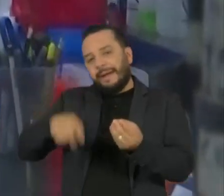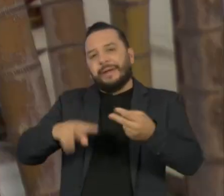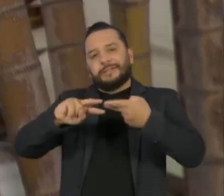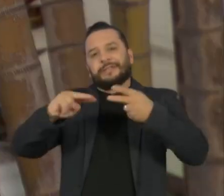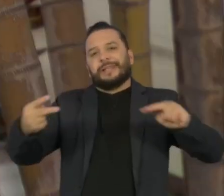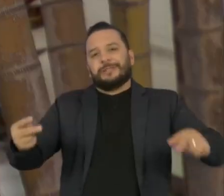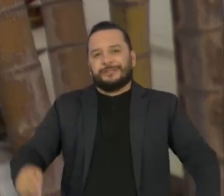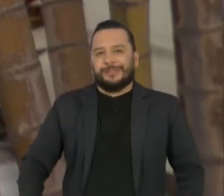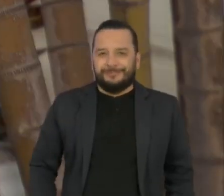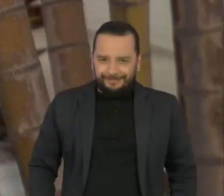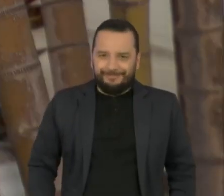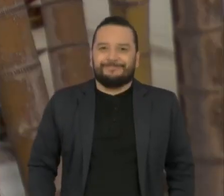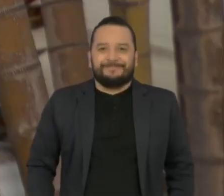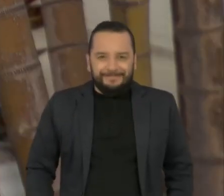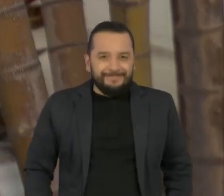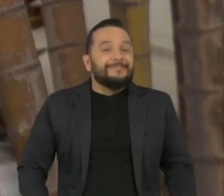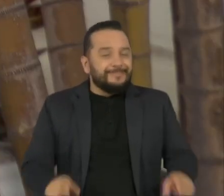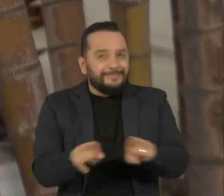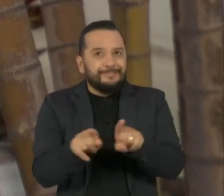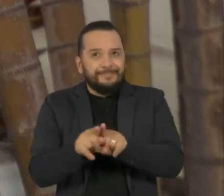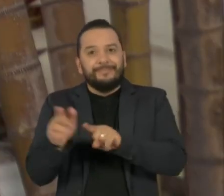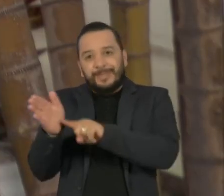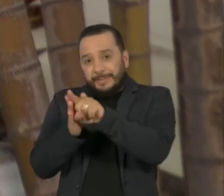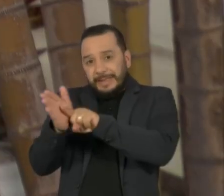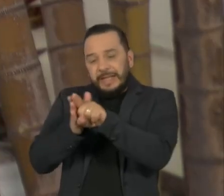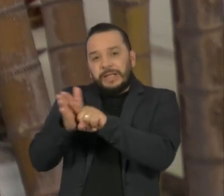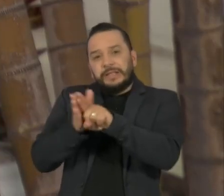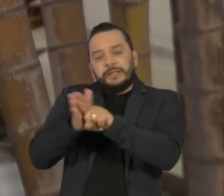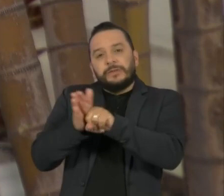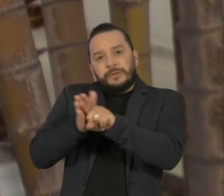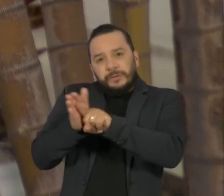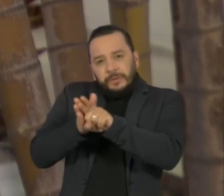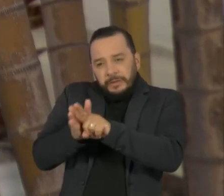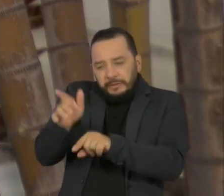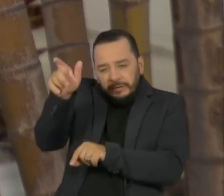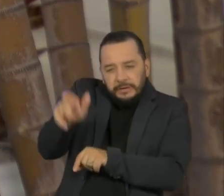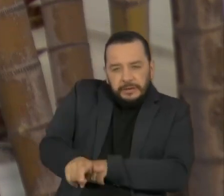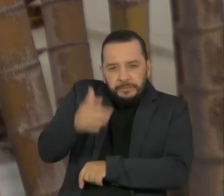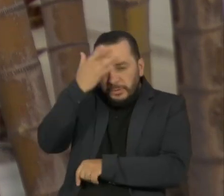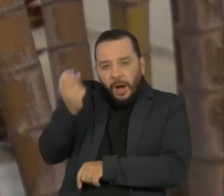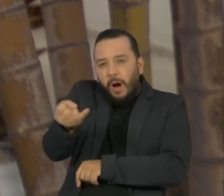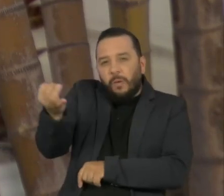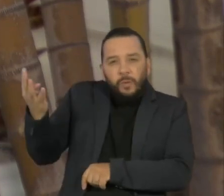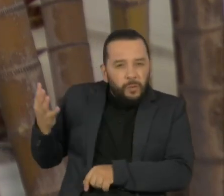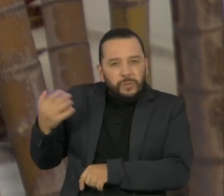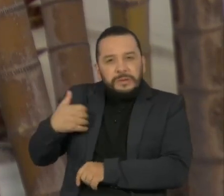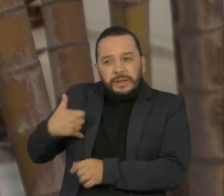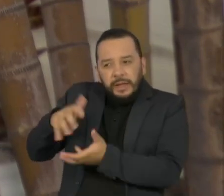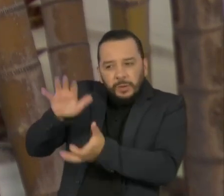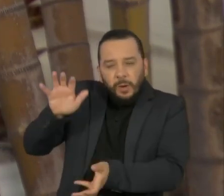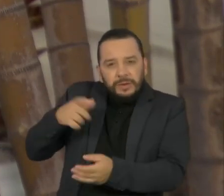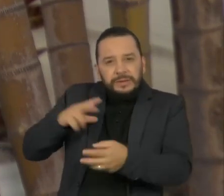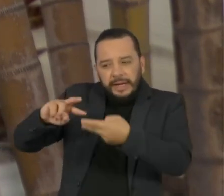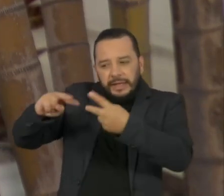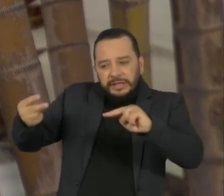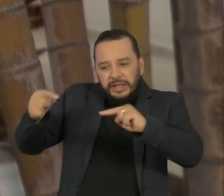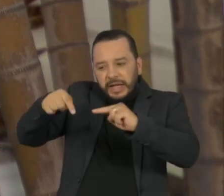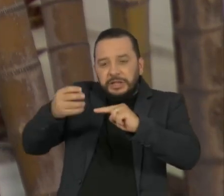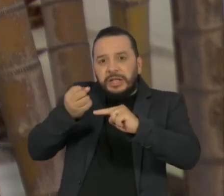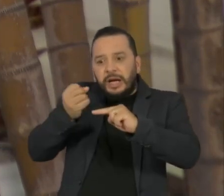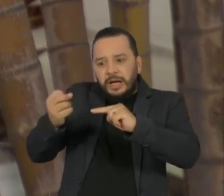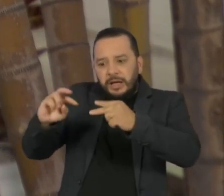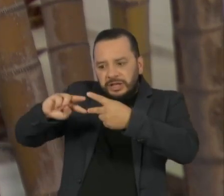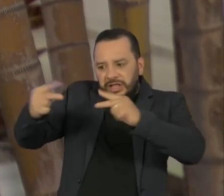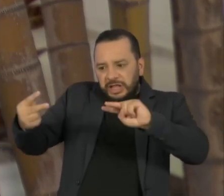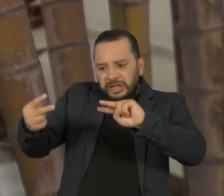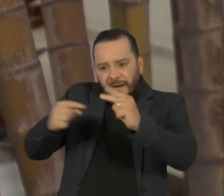genética. Os pesquisadores investigam se a genética de alguns pacientes idosos oferece uma superproteção contra